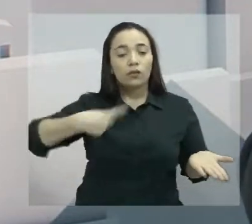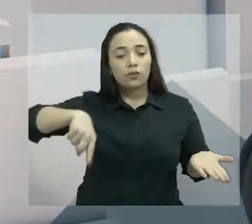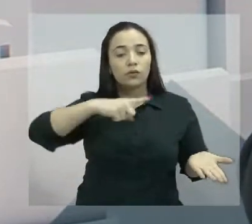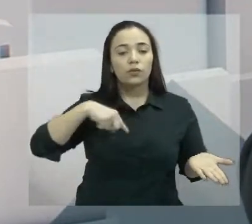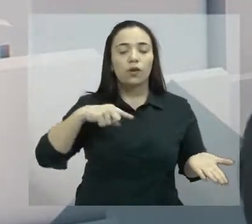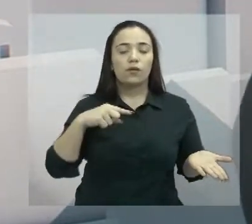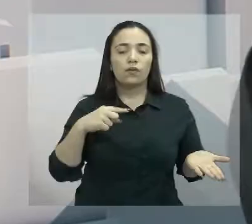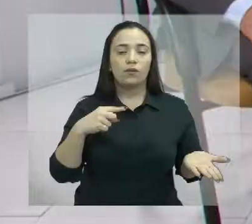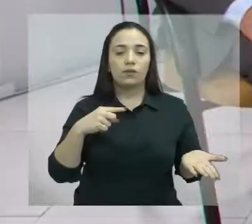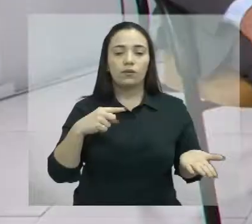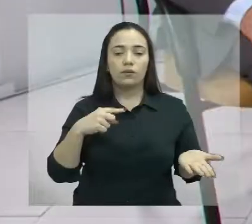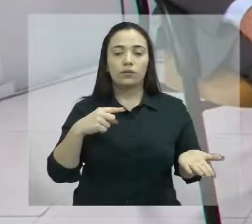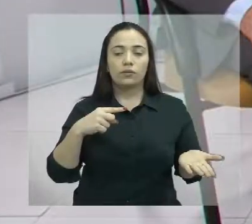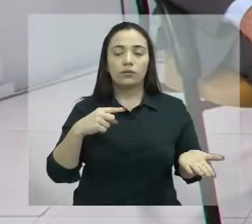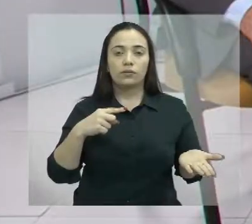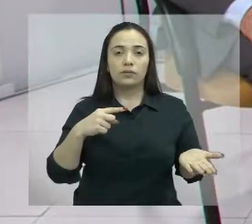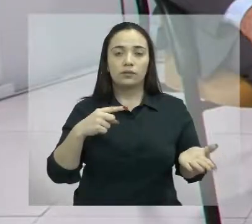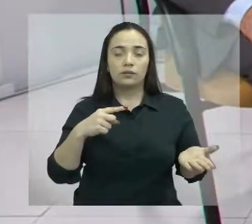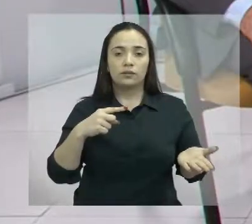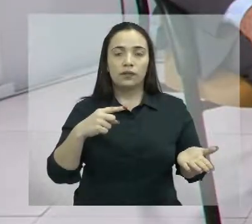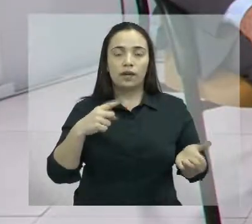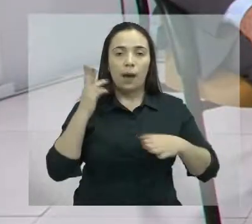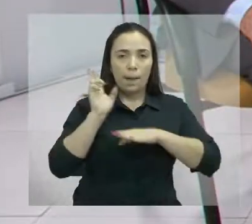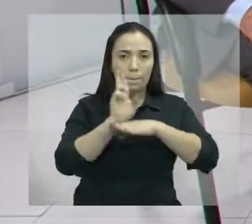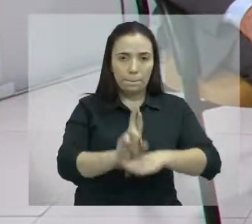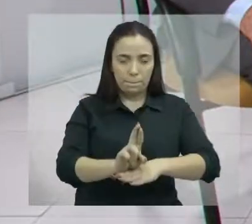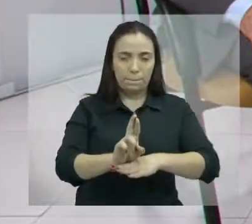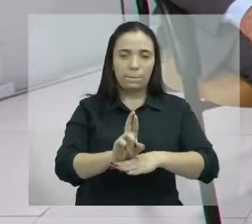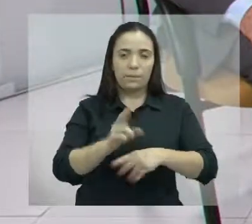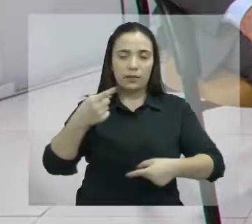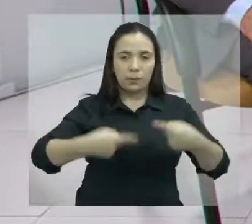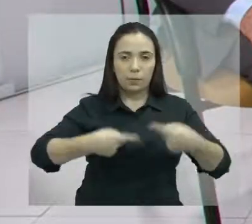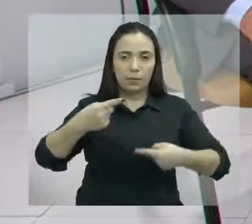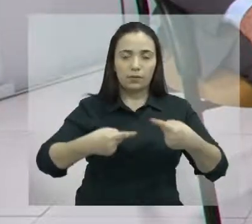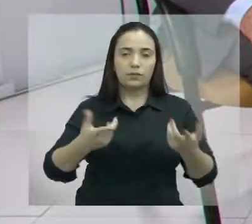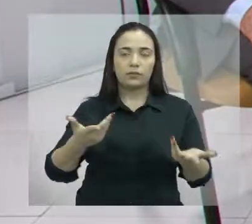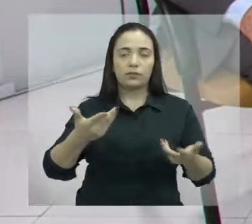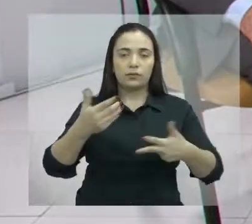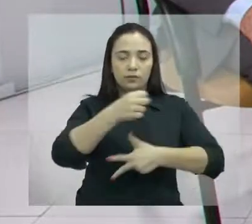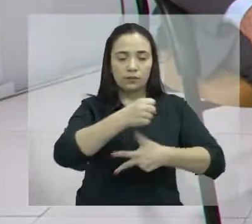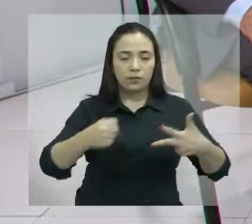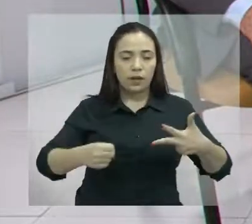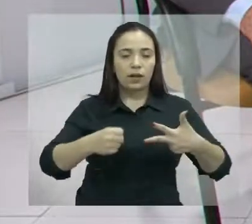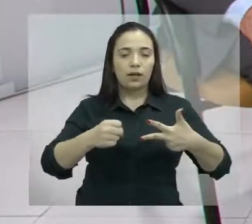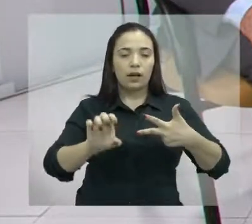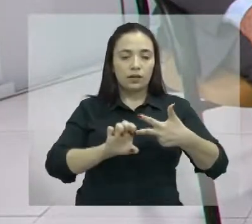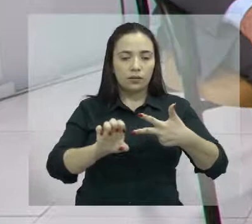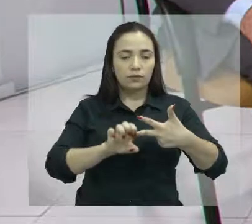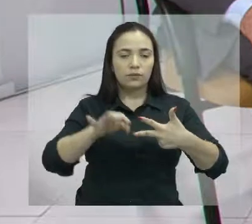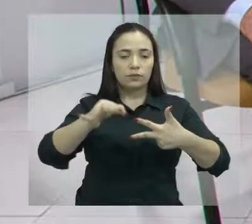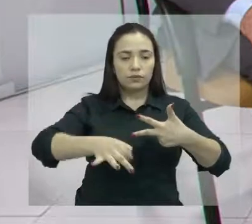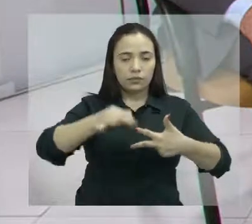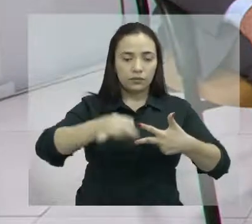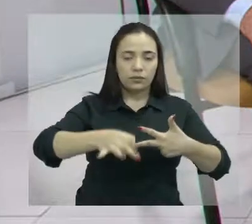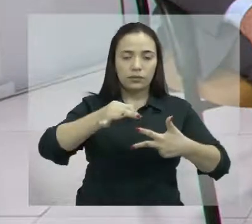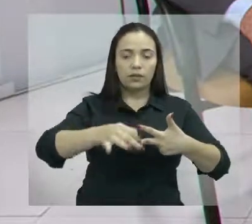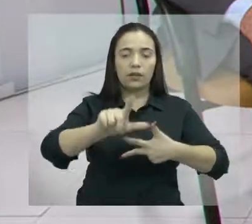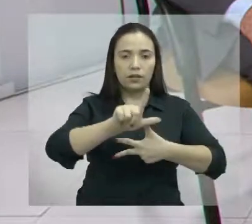dizer, o Estado, né, representado pelos poderes executivo, legislativo e judiciário,